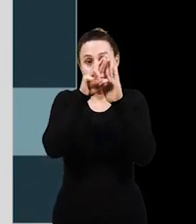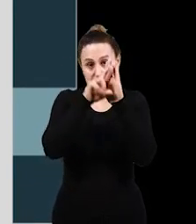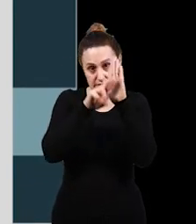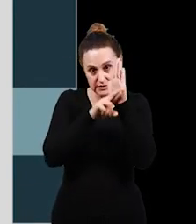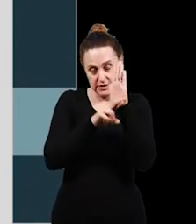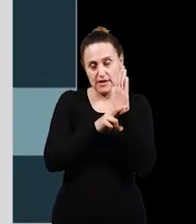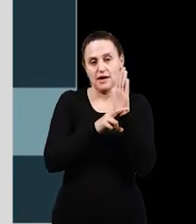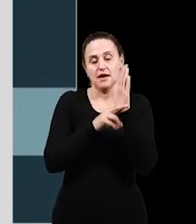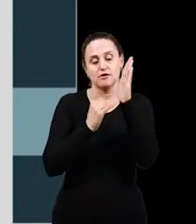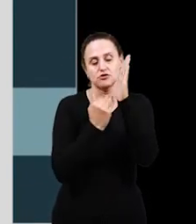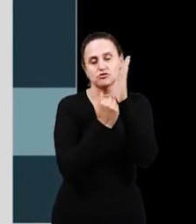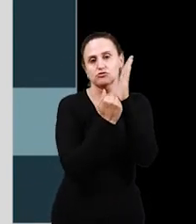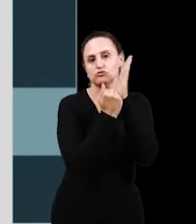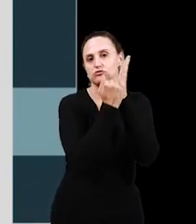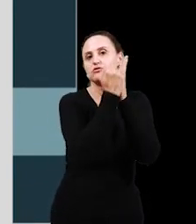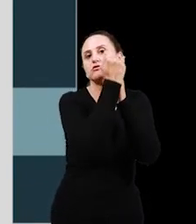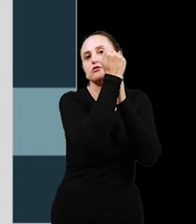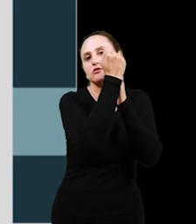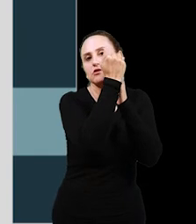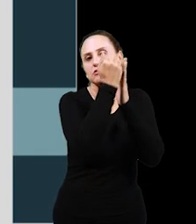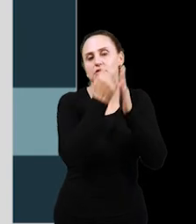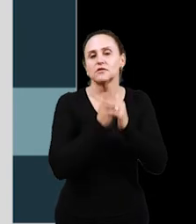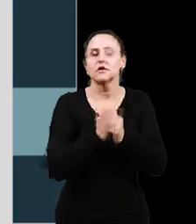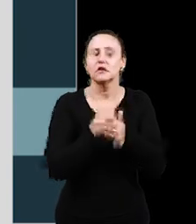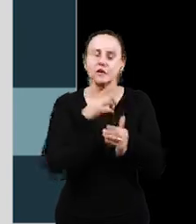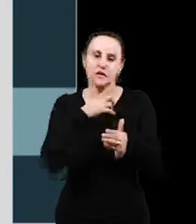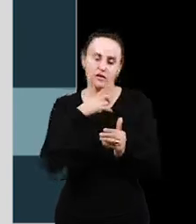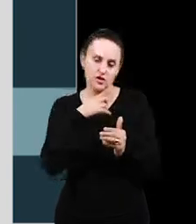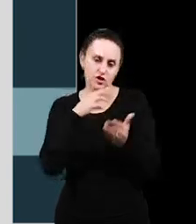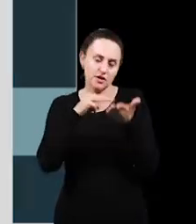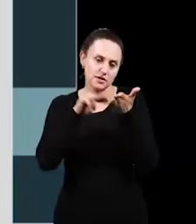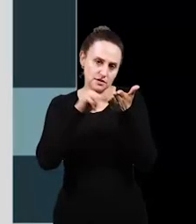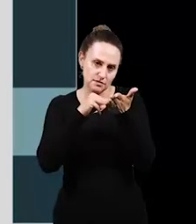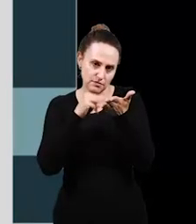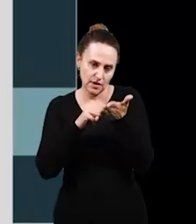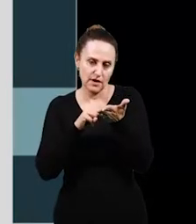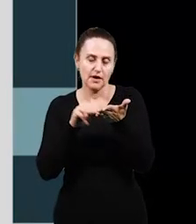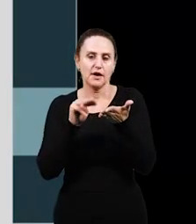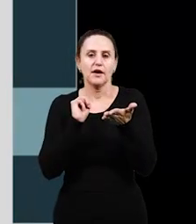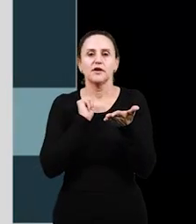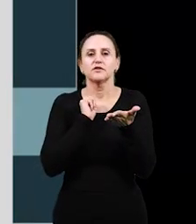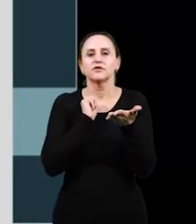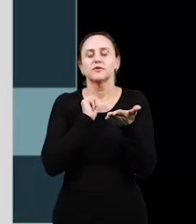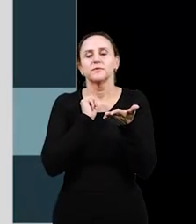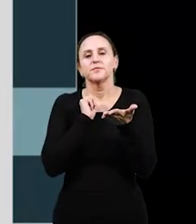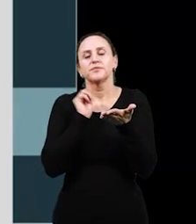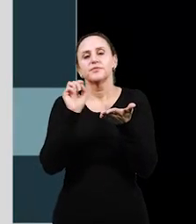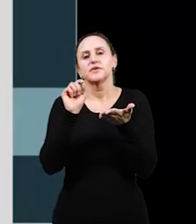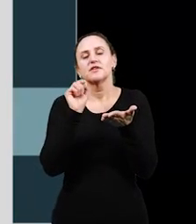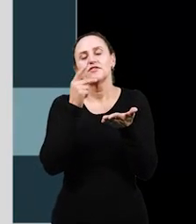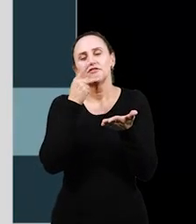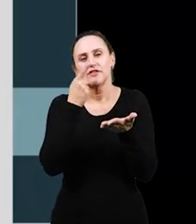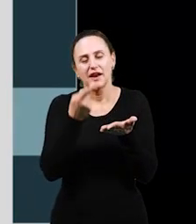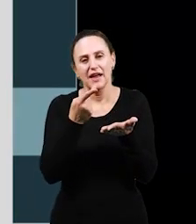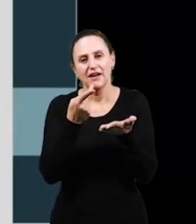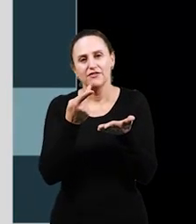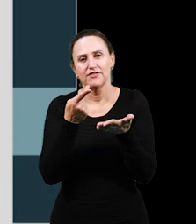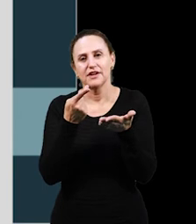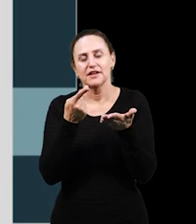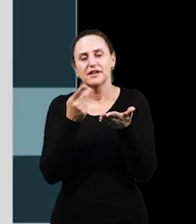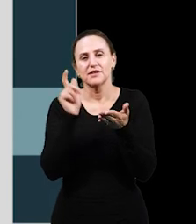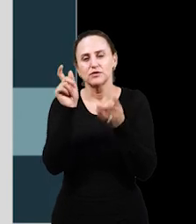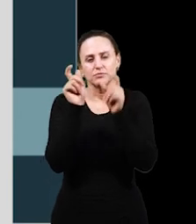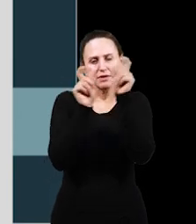né então é era um método descritivo e indutivo que defende que as frases e uma língua são